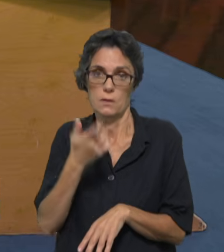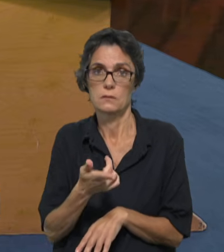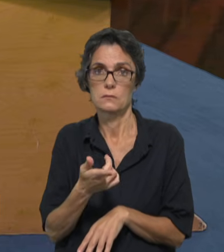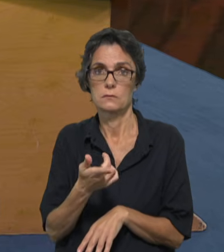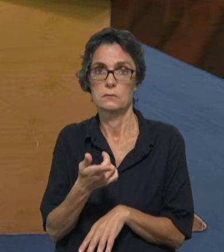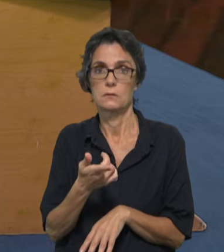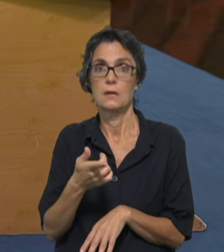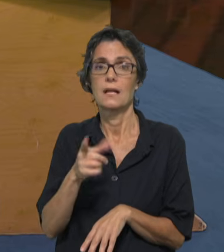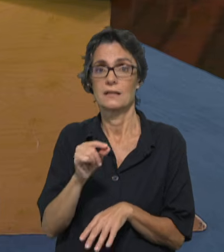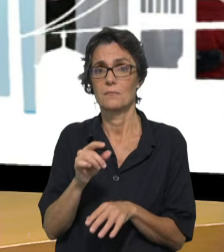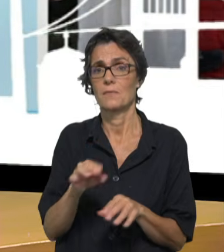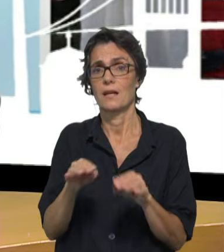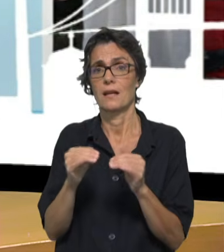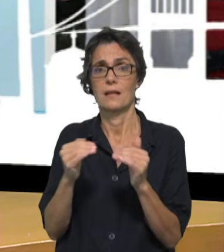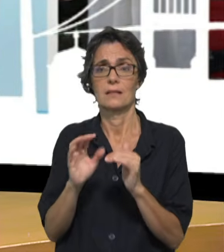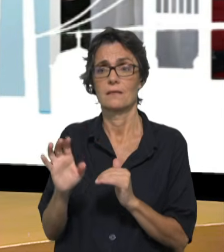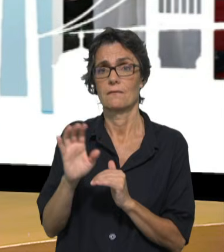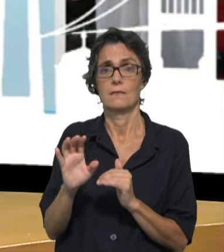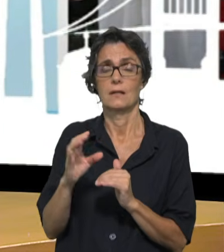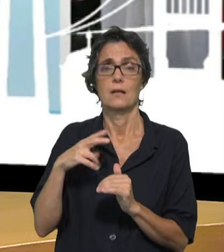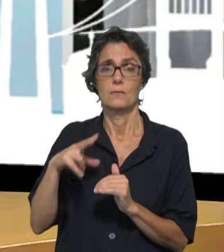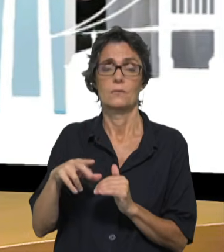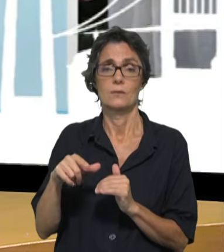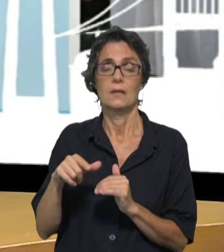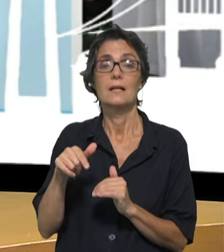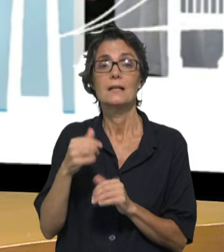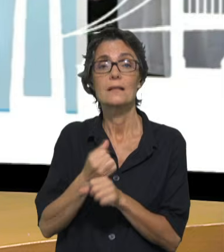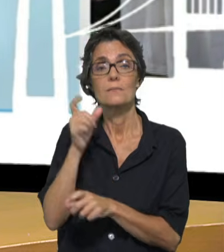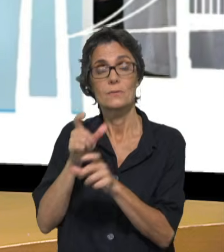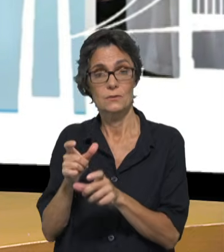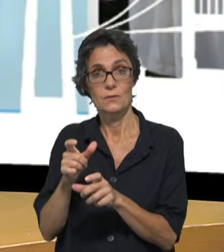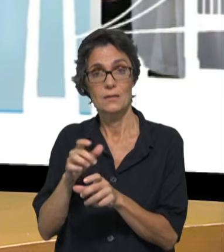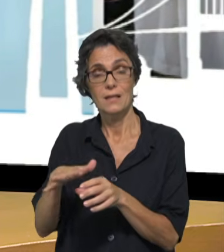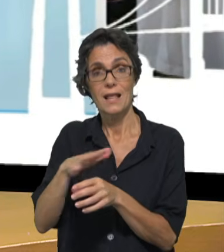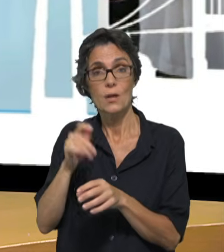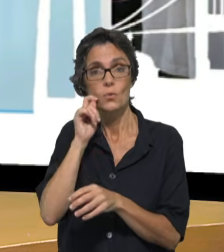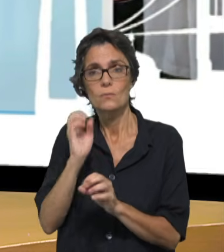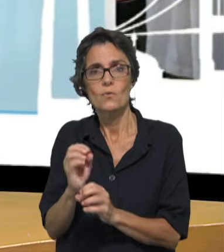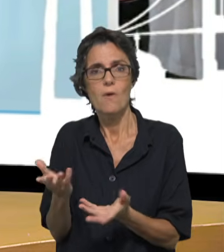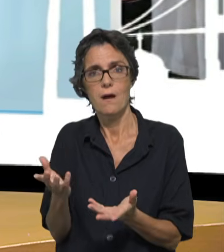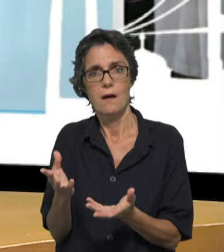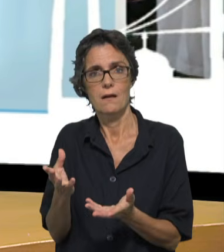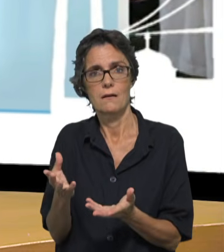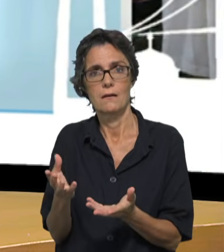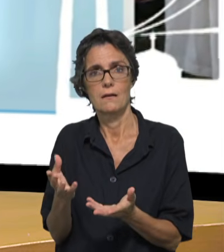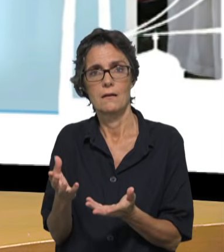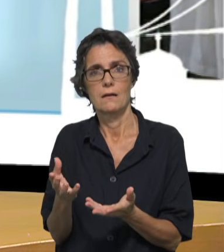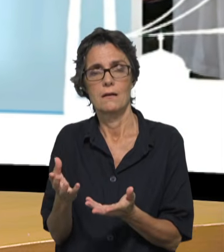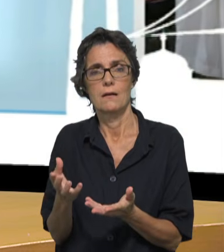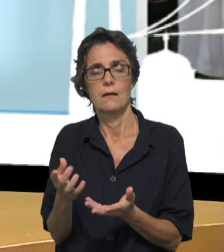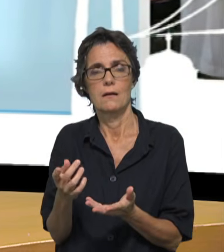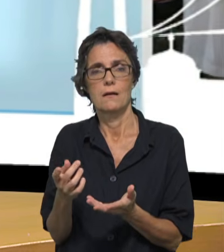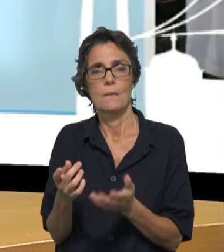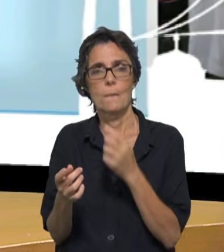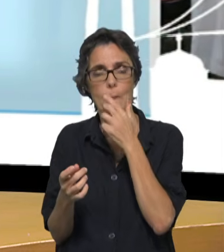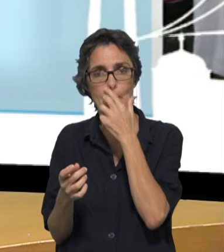que em Portugal, é que não há trabalhadores para a hotelaria. Não há. Não há. Sobretudo em